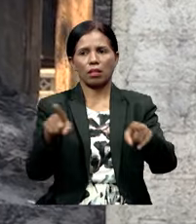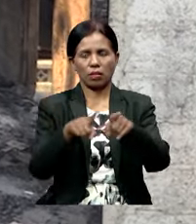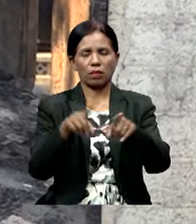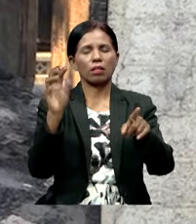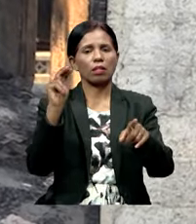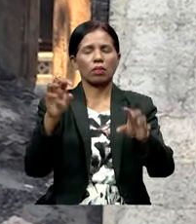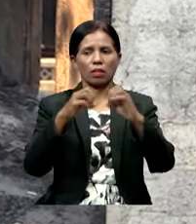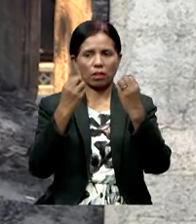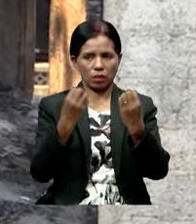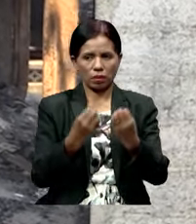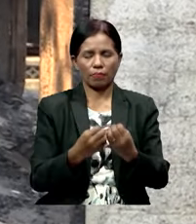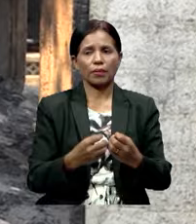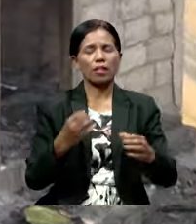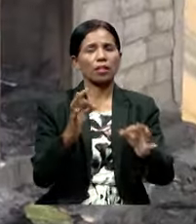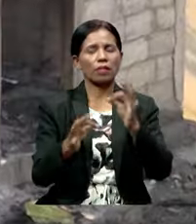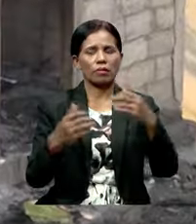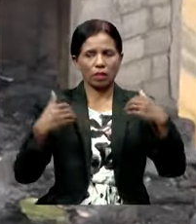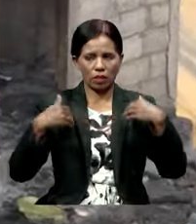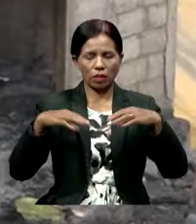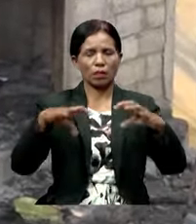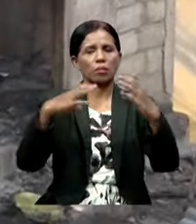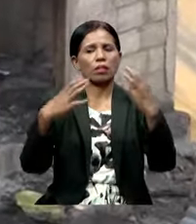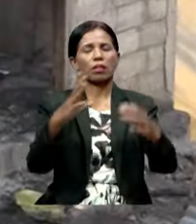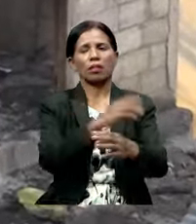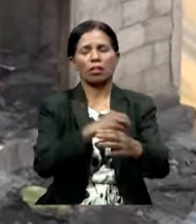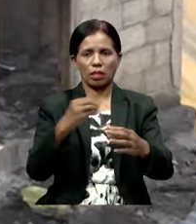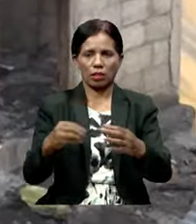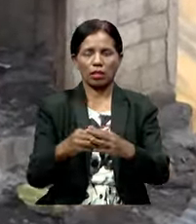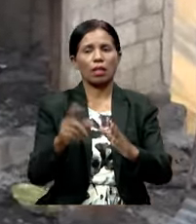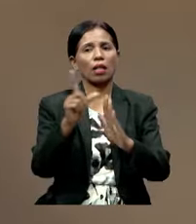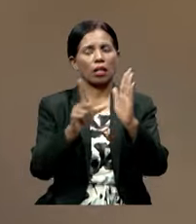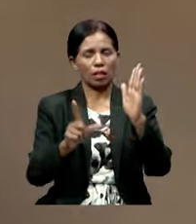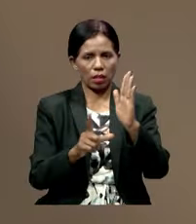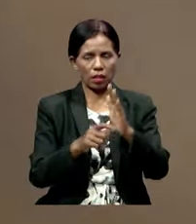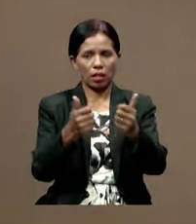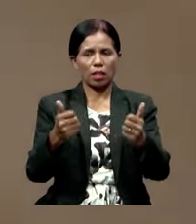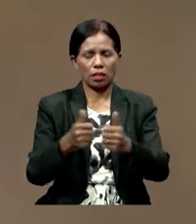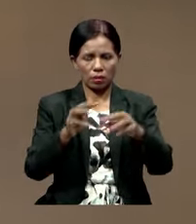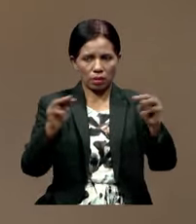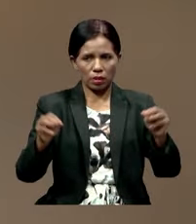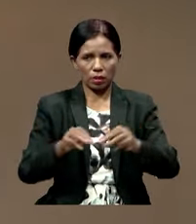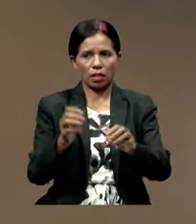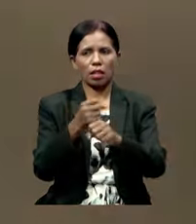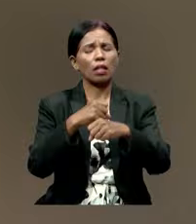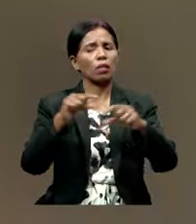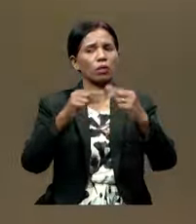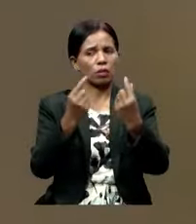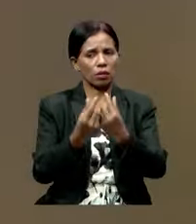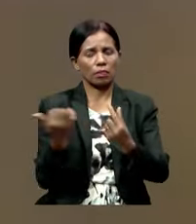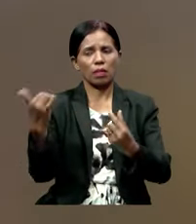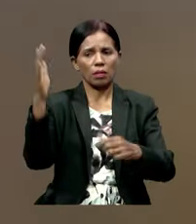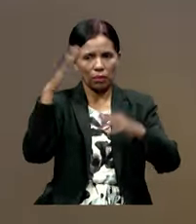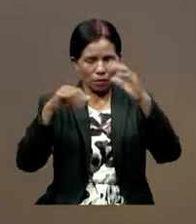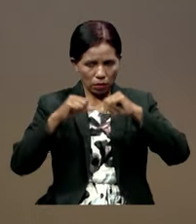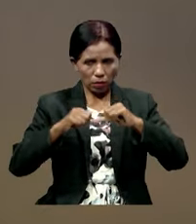organização. Mas que há uma comissão reguladora arte marcial no ritual, lei artes marciais, onde regula grupo hirakne, mas o conflito